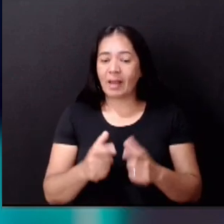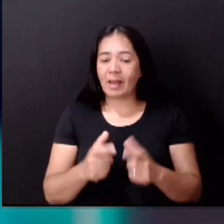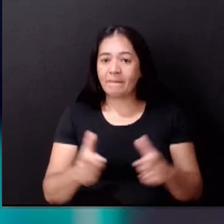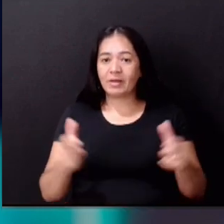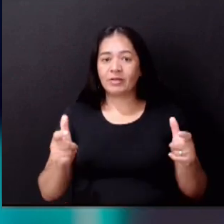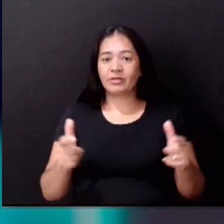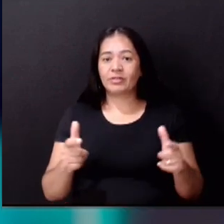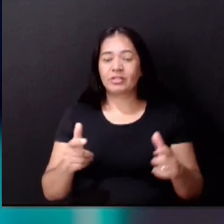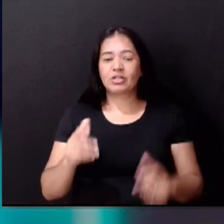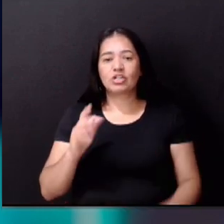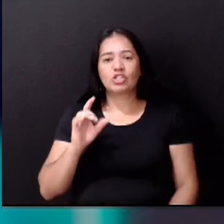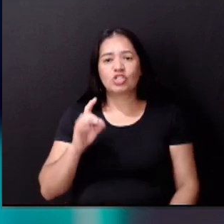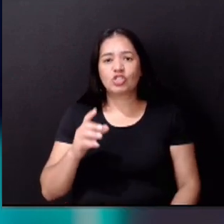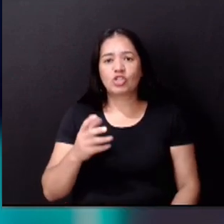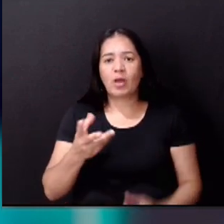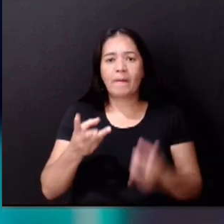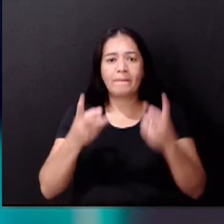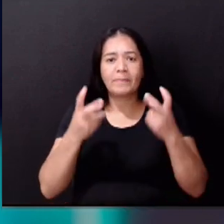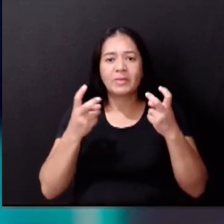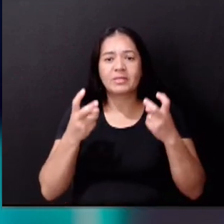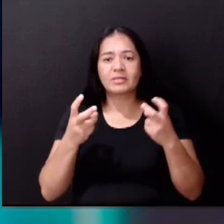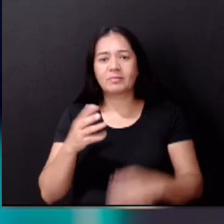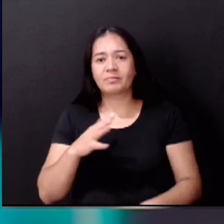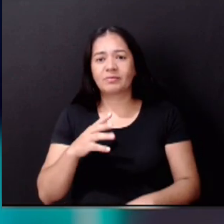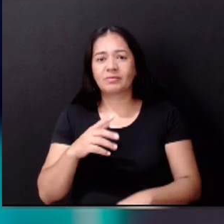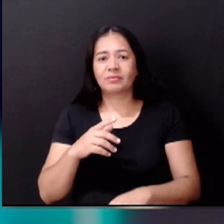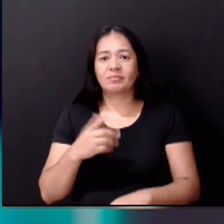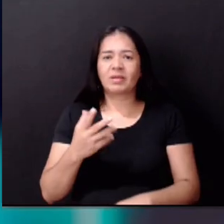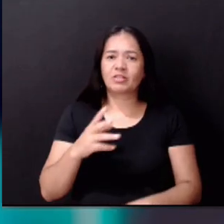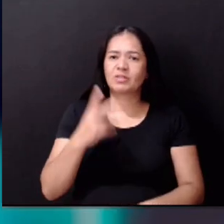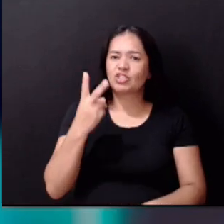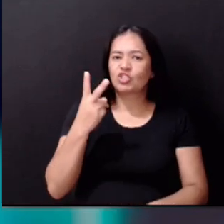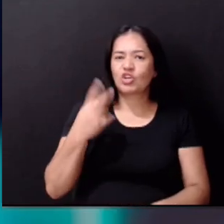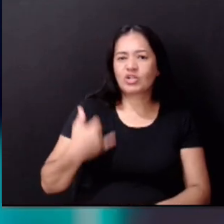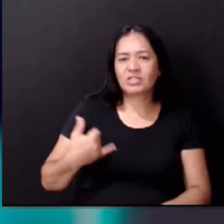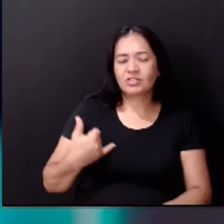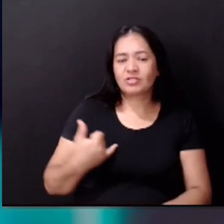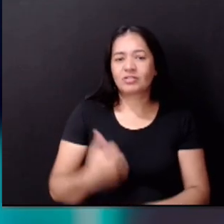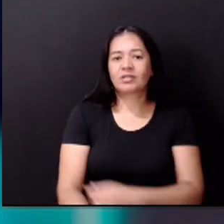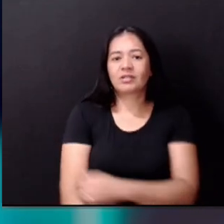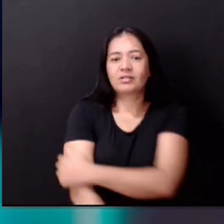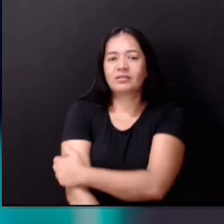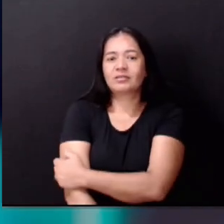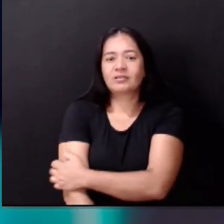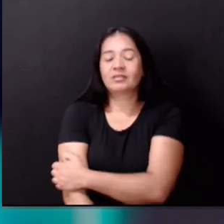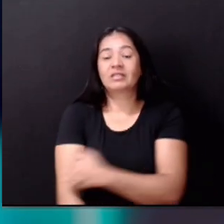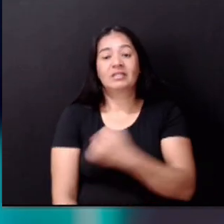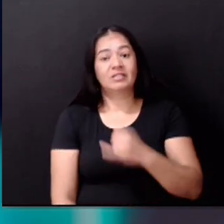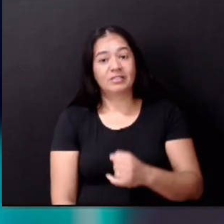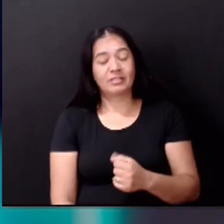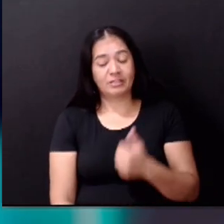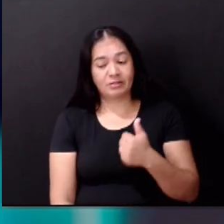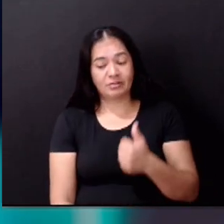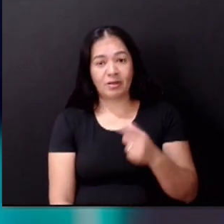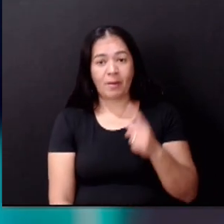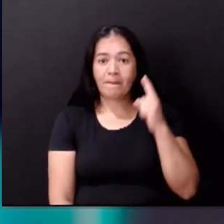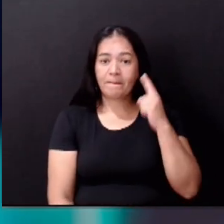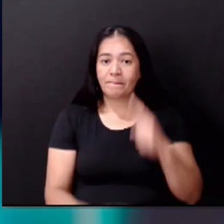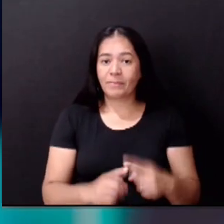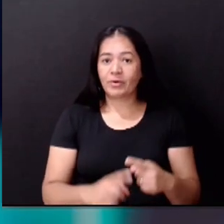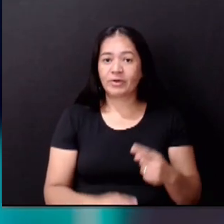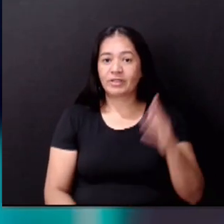identificados entre 12 e 24 meses. Isso, gente, com muita boa vontade, né? Porque a gente sabe que não é isso que